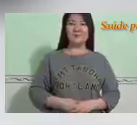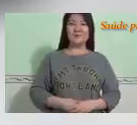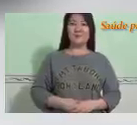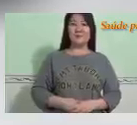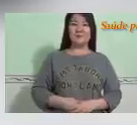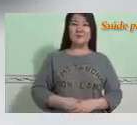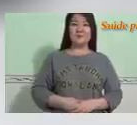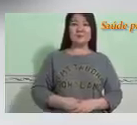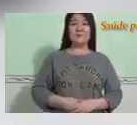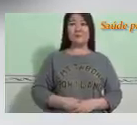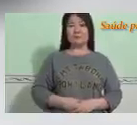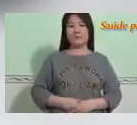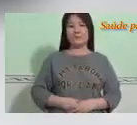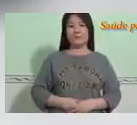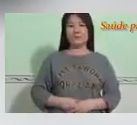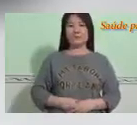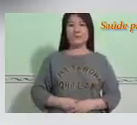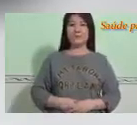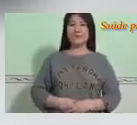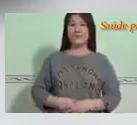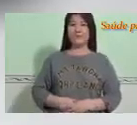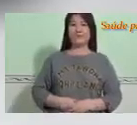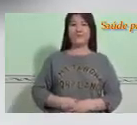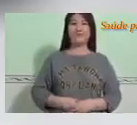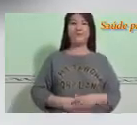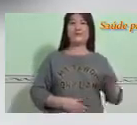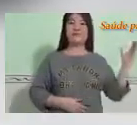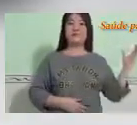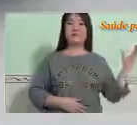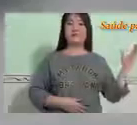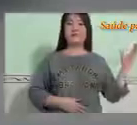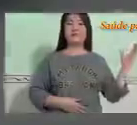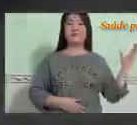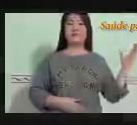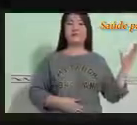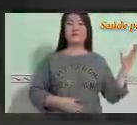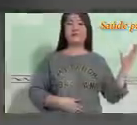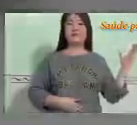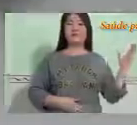PORISSOVEJ. Há cinco motivos para não dar refrigerante para o seu filho.